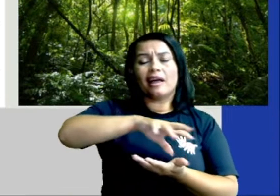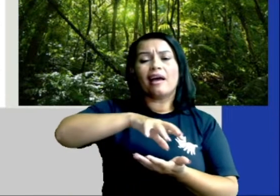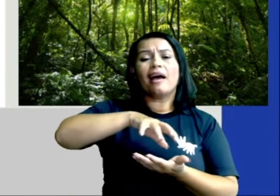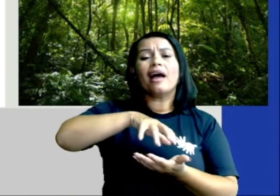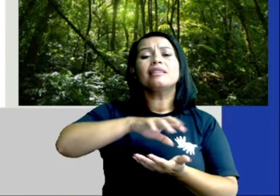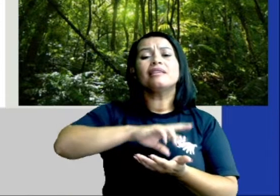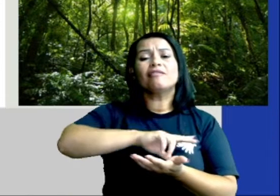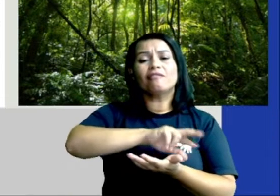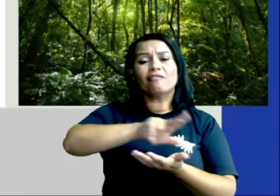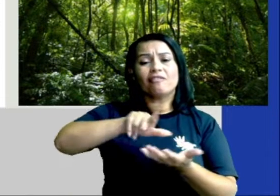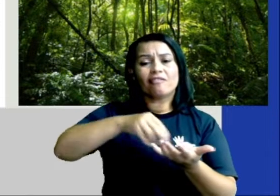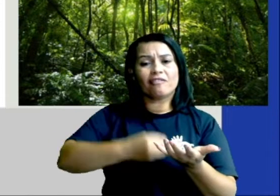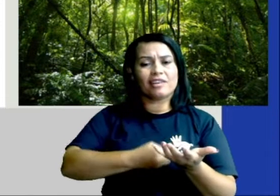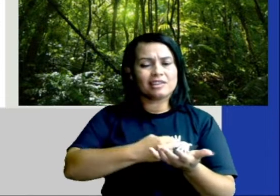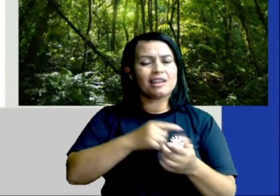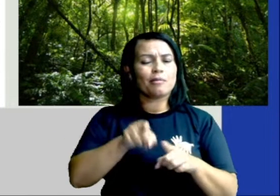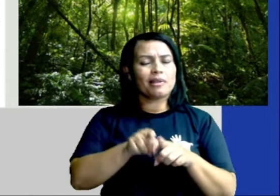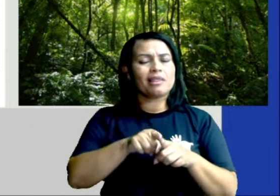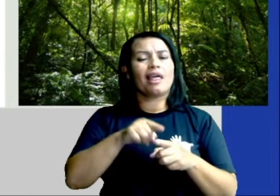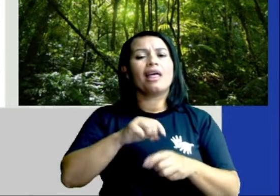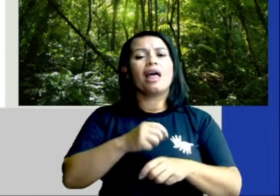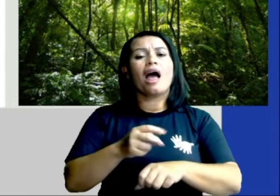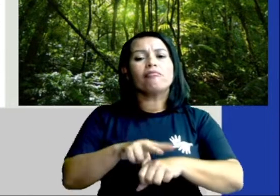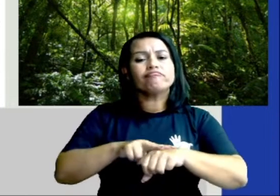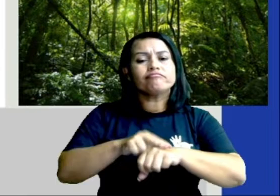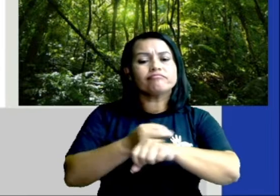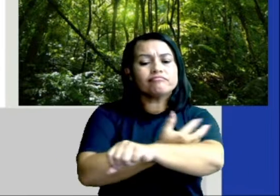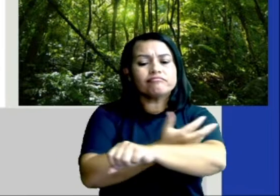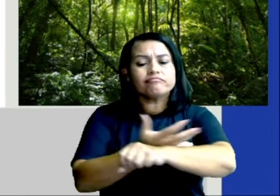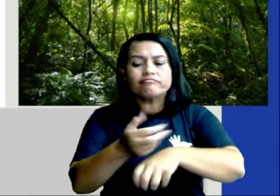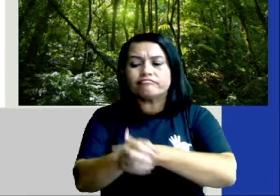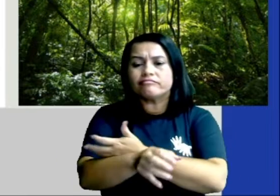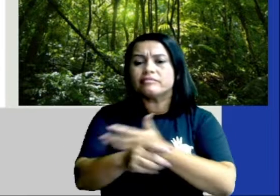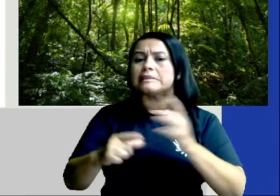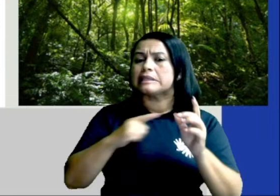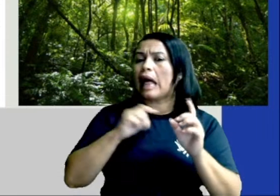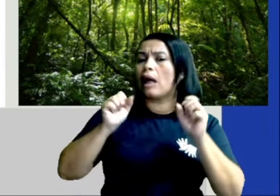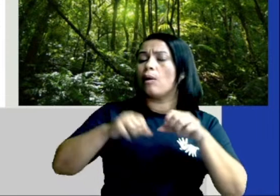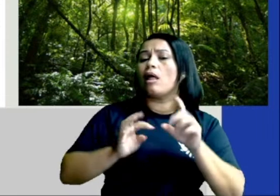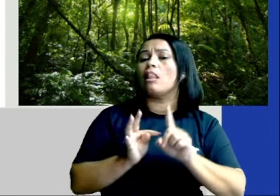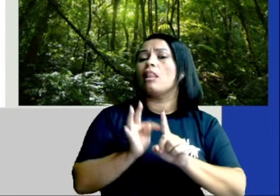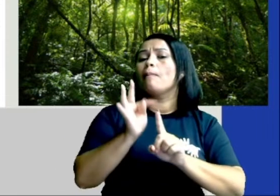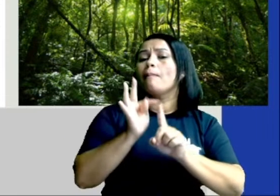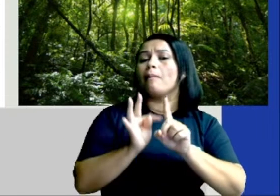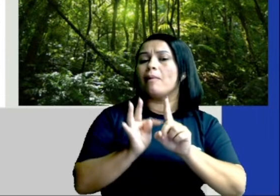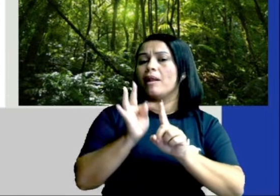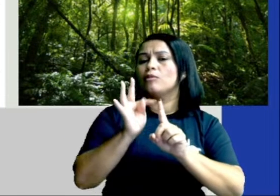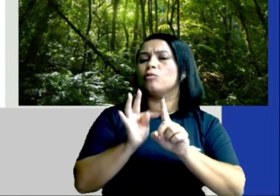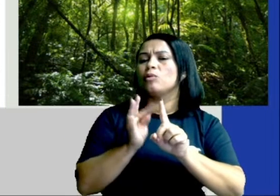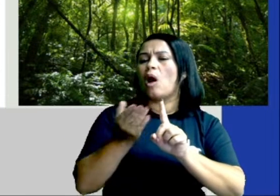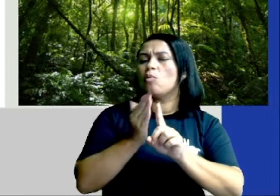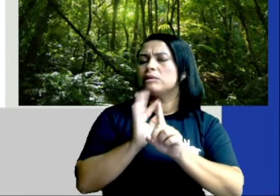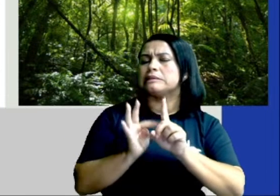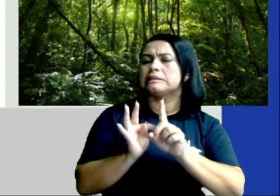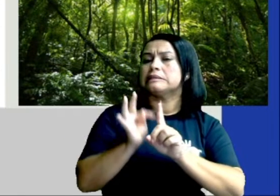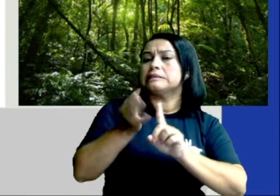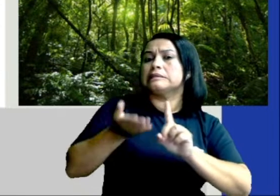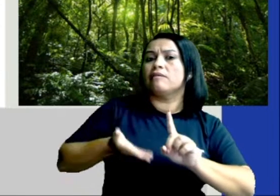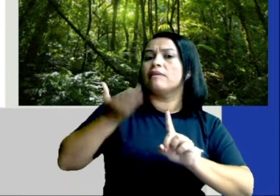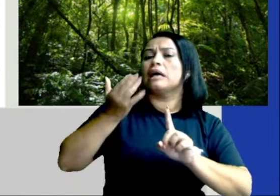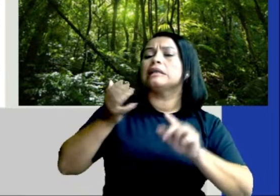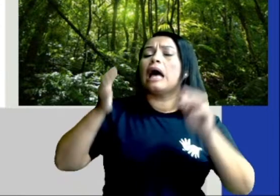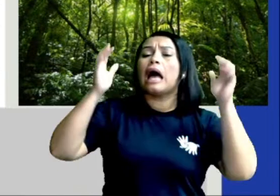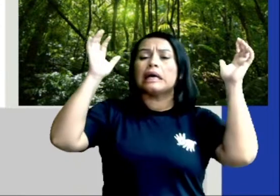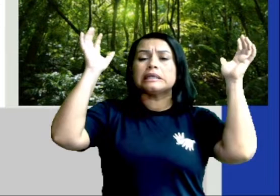estar adaptada a um clima equatorial, né, onde as condições de temperatura e umidade são bem elevadas e as chuvas